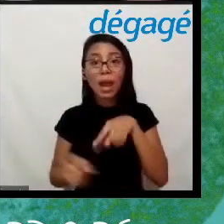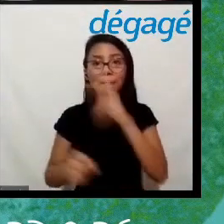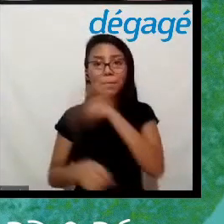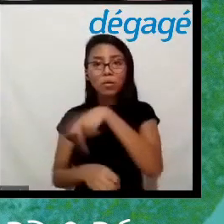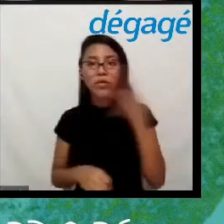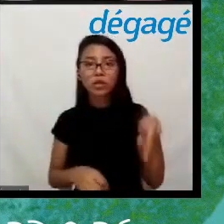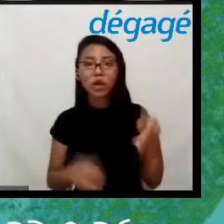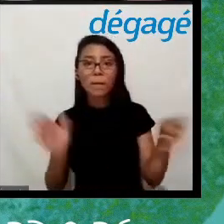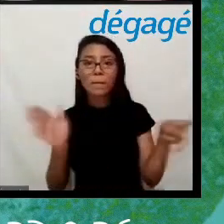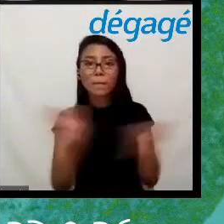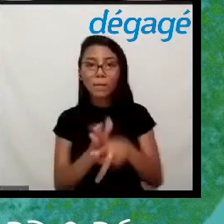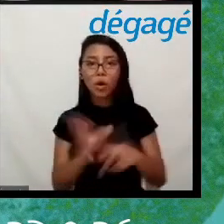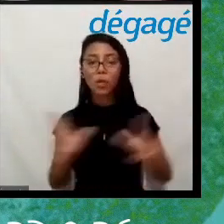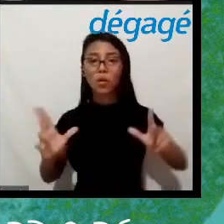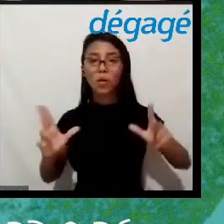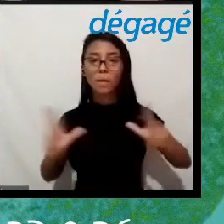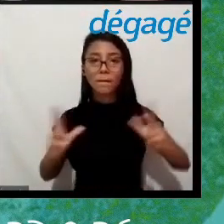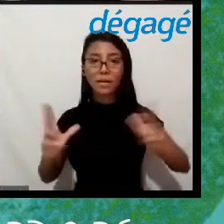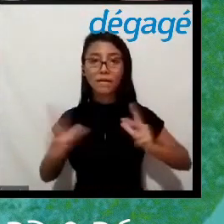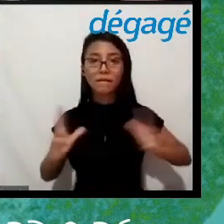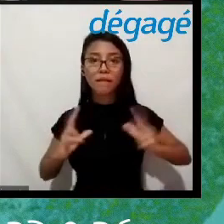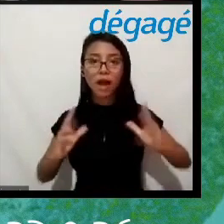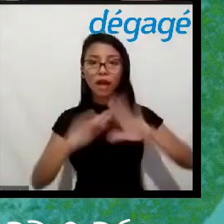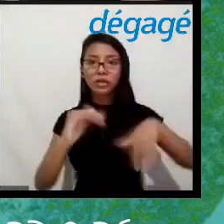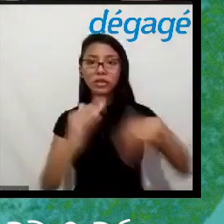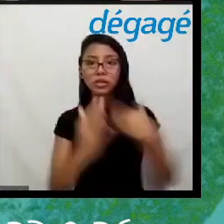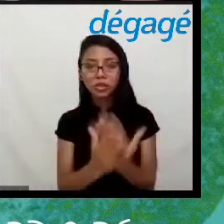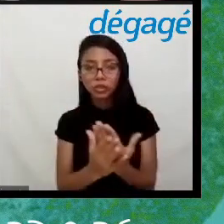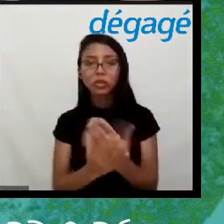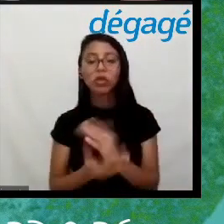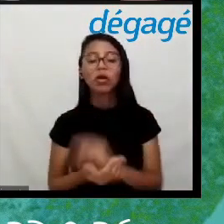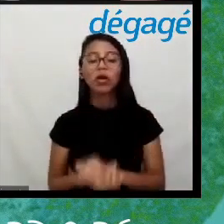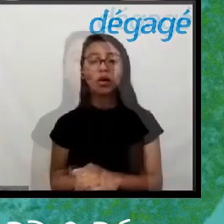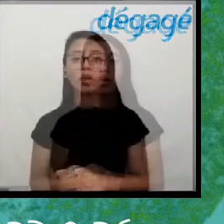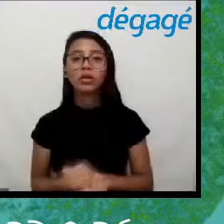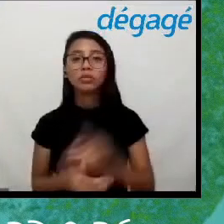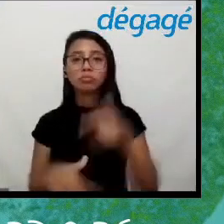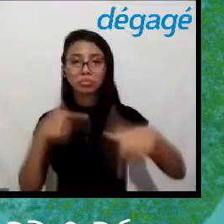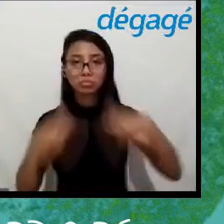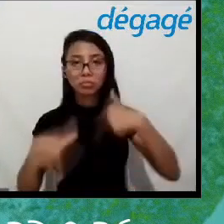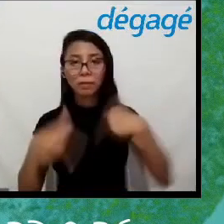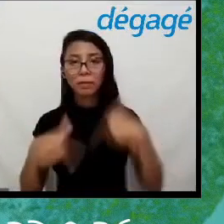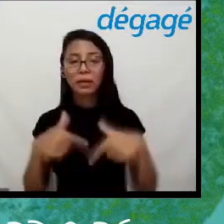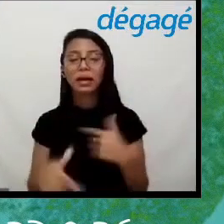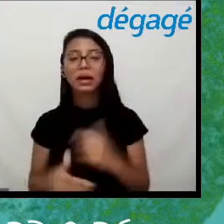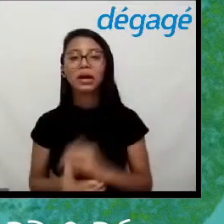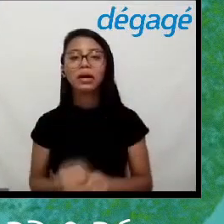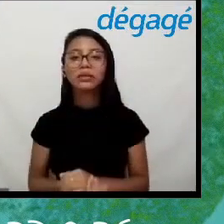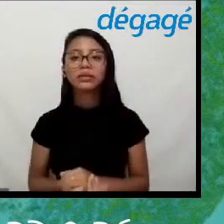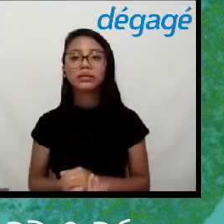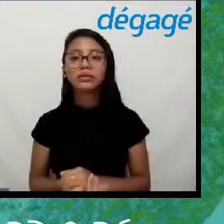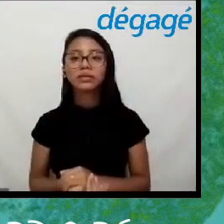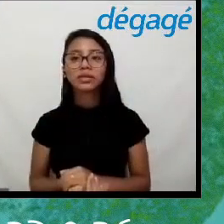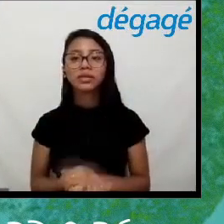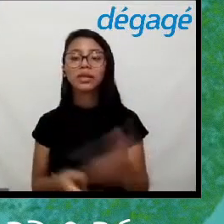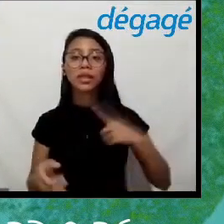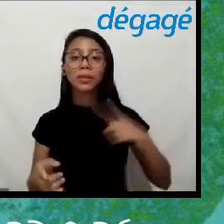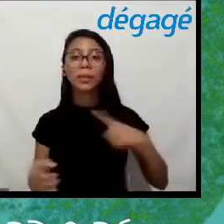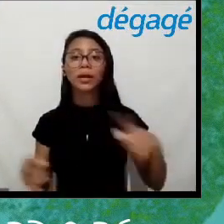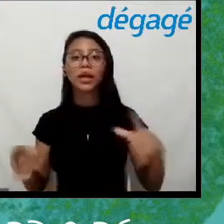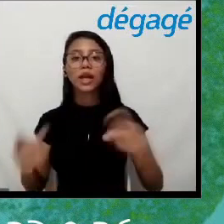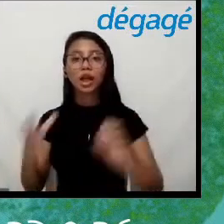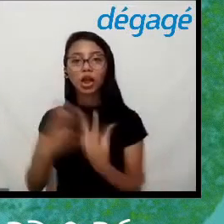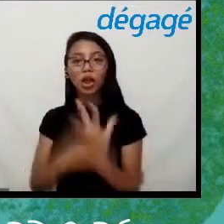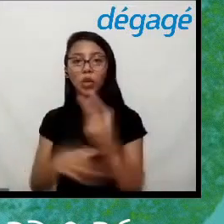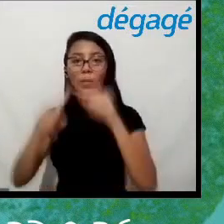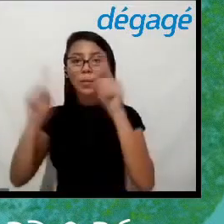e compõe o coletivo de arte educadores que idealiza e produz o projeto Pontos Diversos, Encontros de